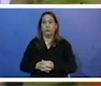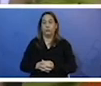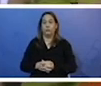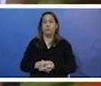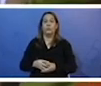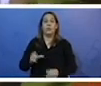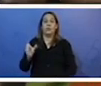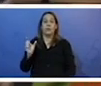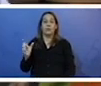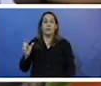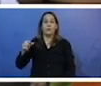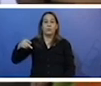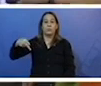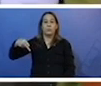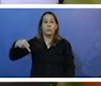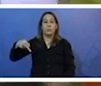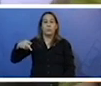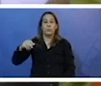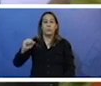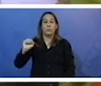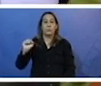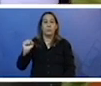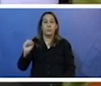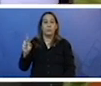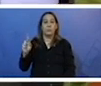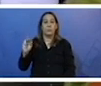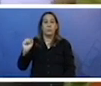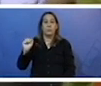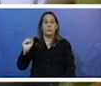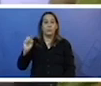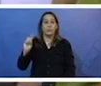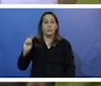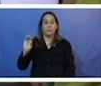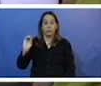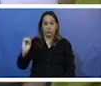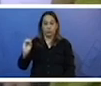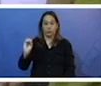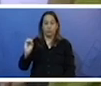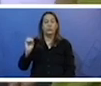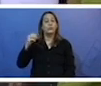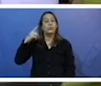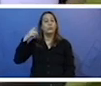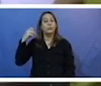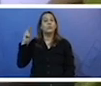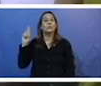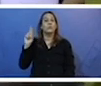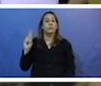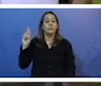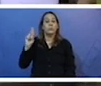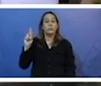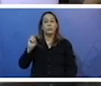Parado. Novamente, a pronúncia é diferente do que escrevemos.